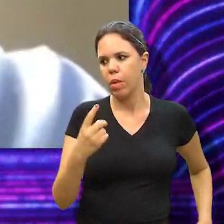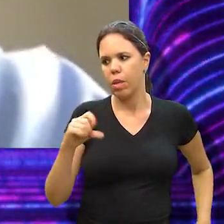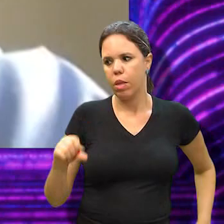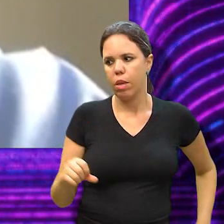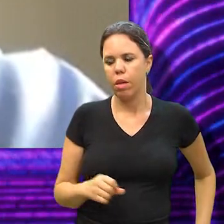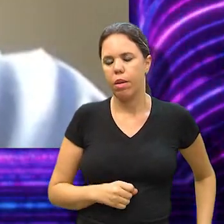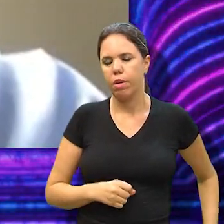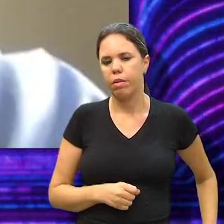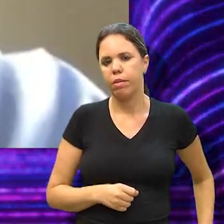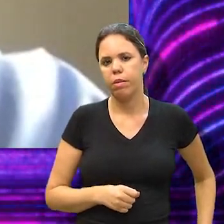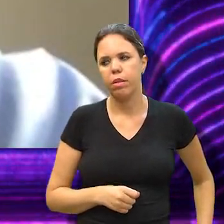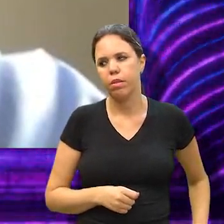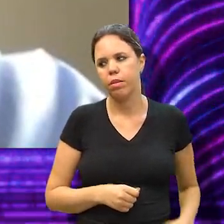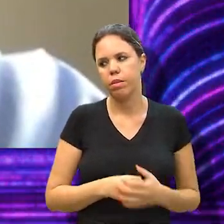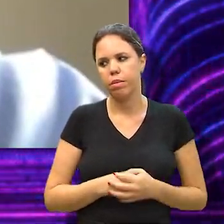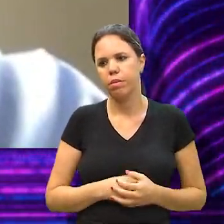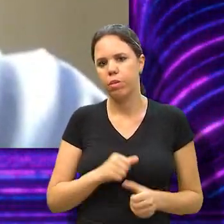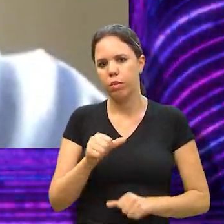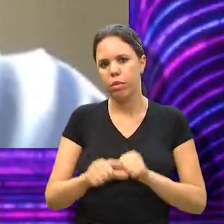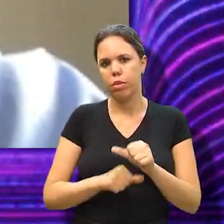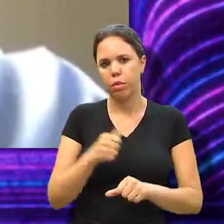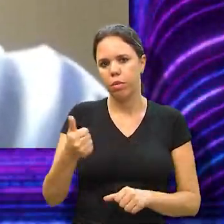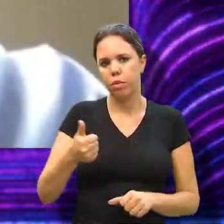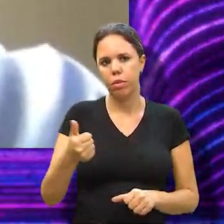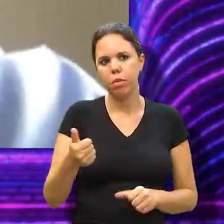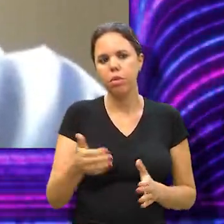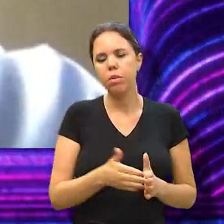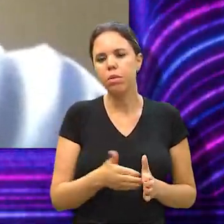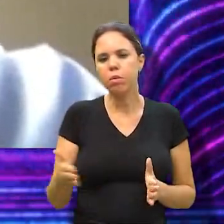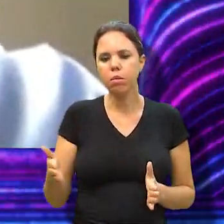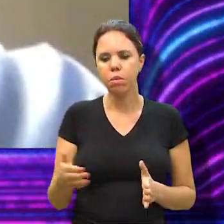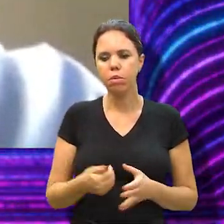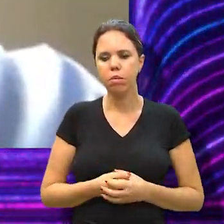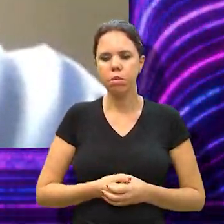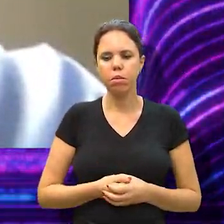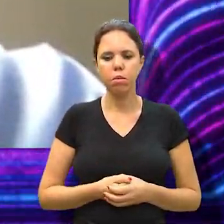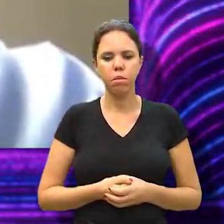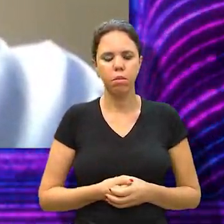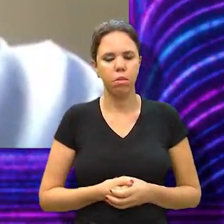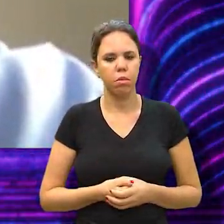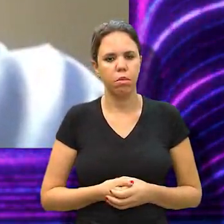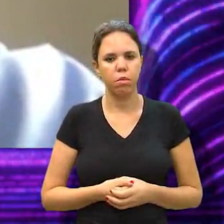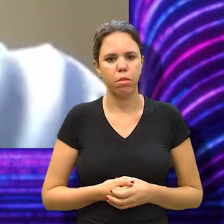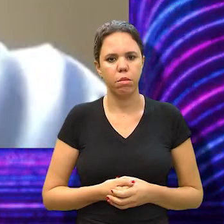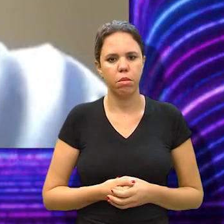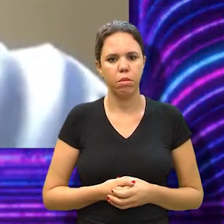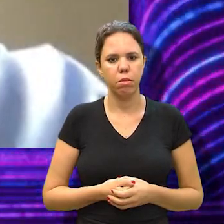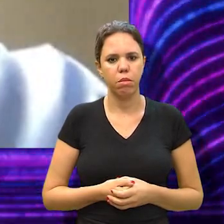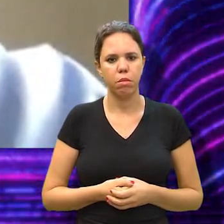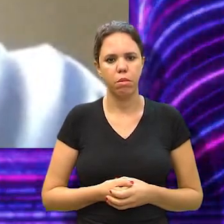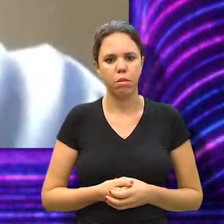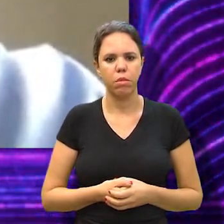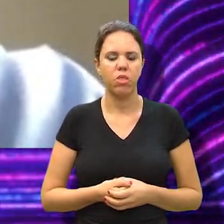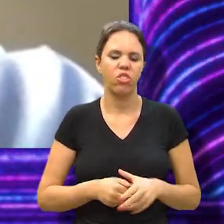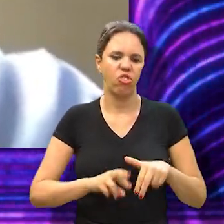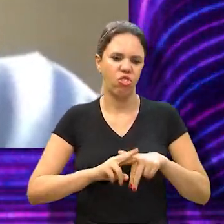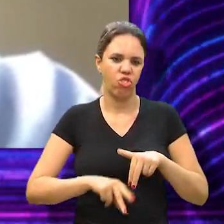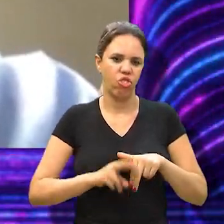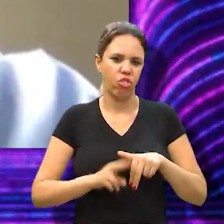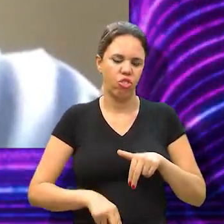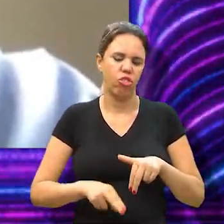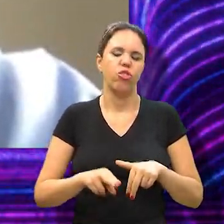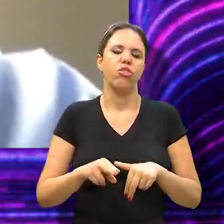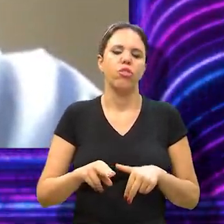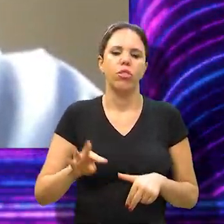de 2019, ele se tornou primeiro colocado no gênero